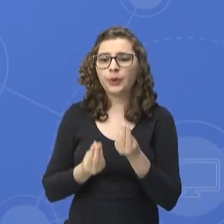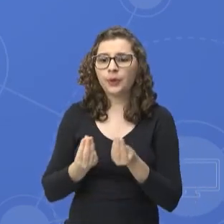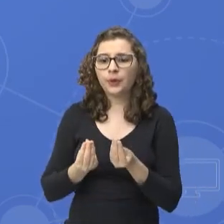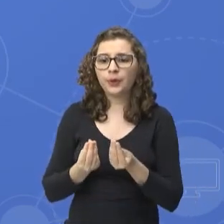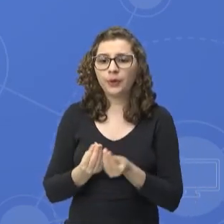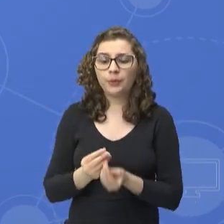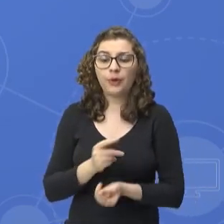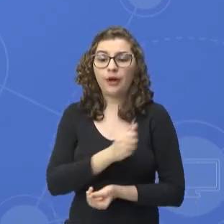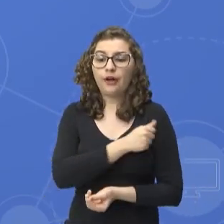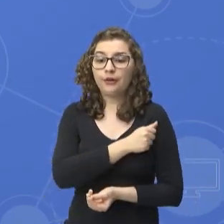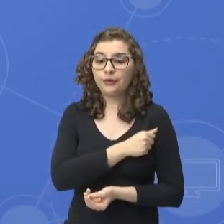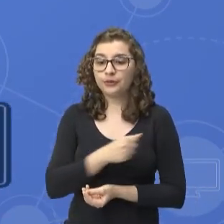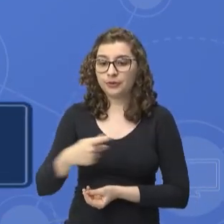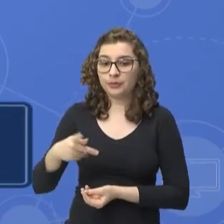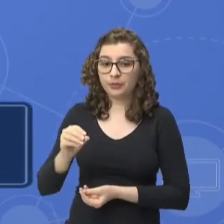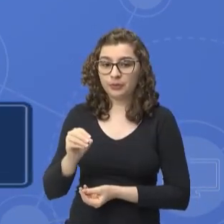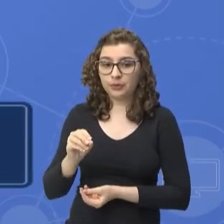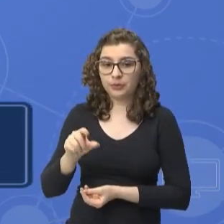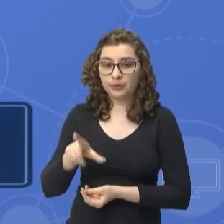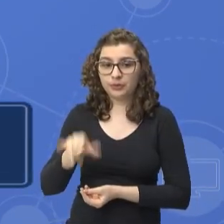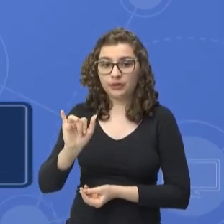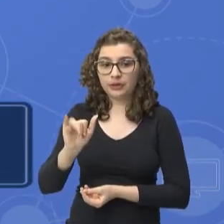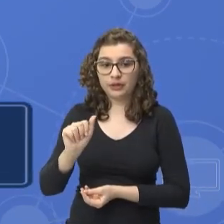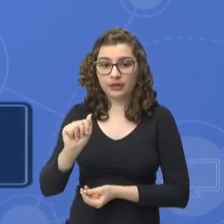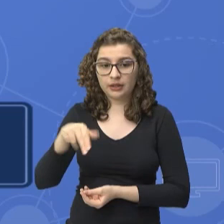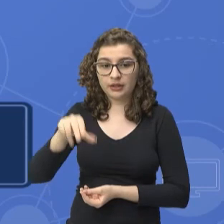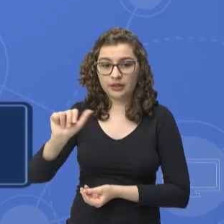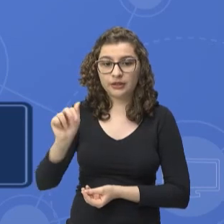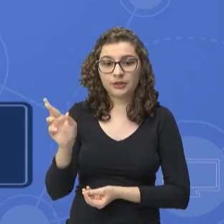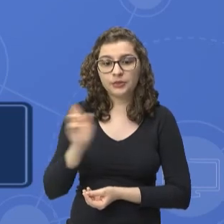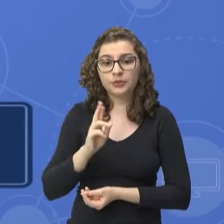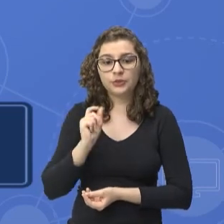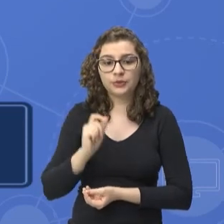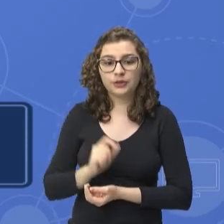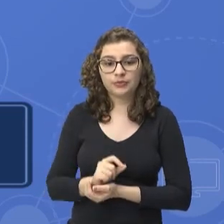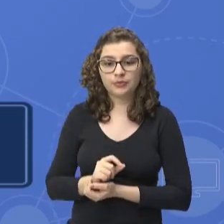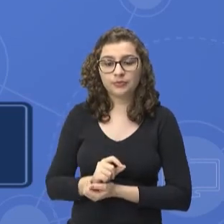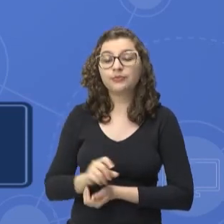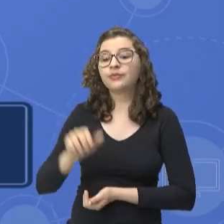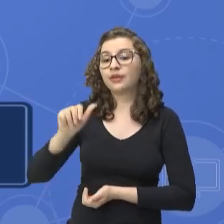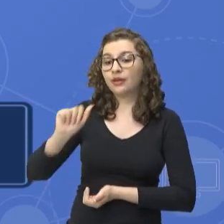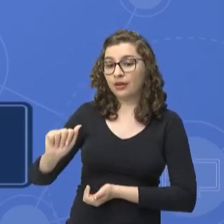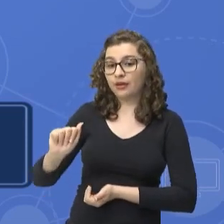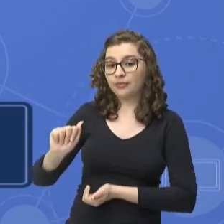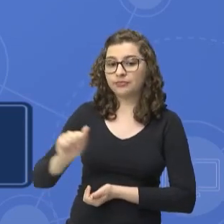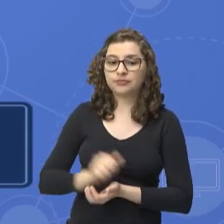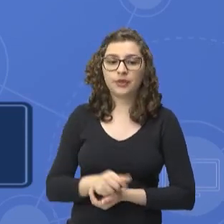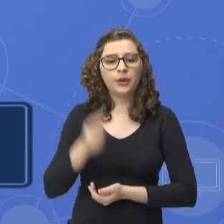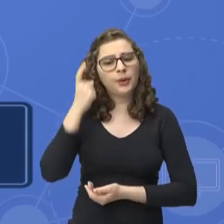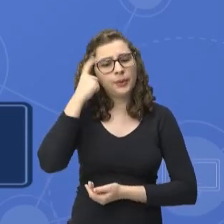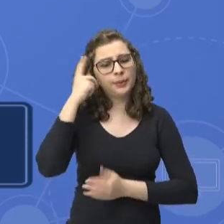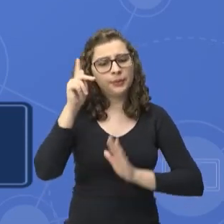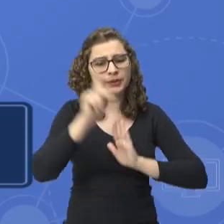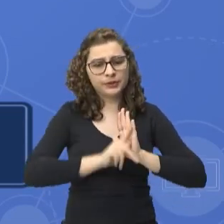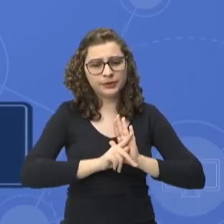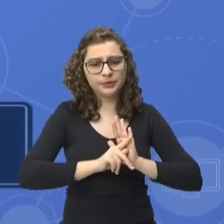é que a Poliana respondeu. Poliana respondeu que é a letra A, planejamento,